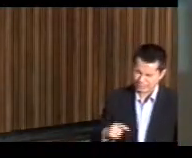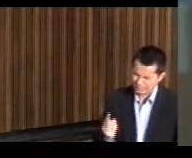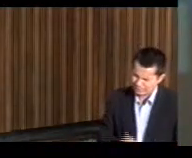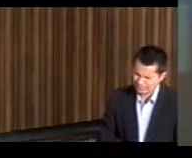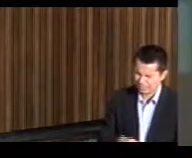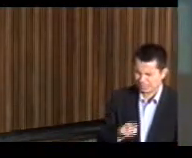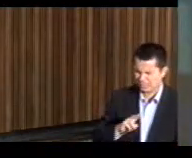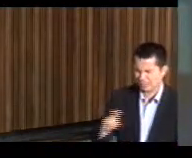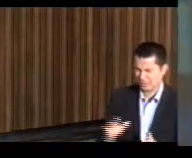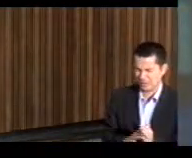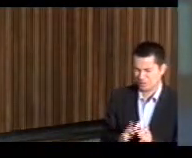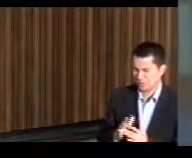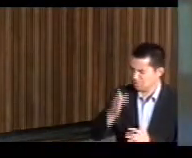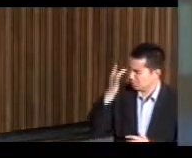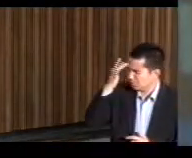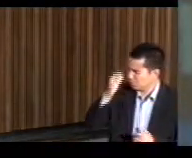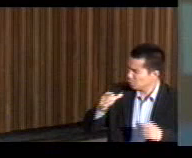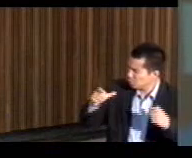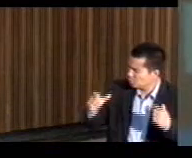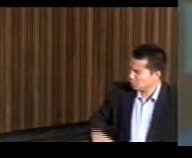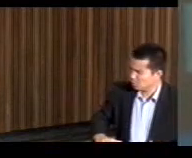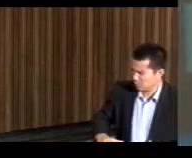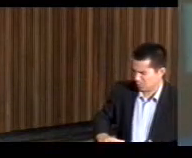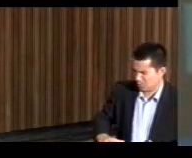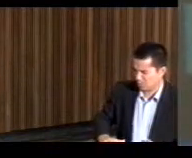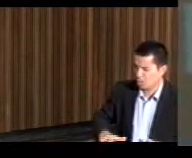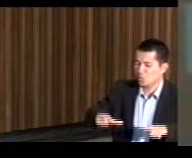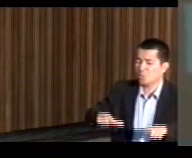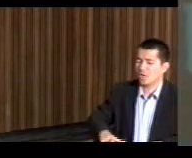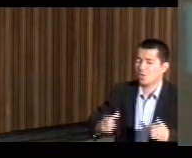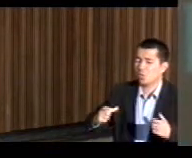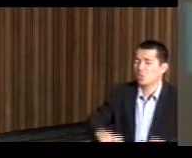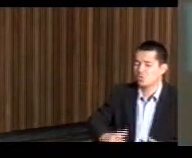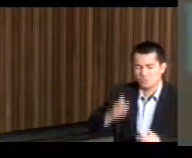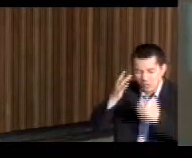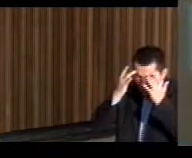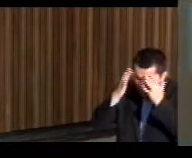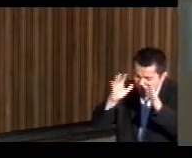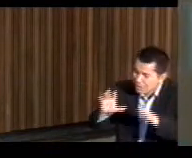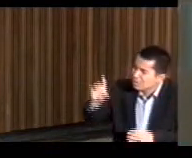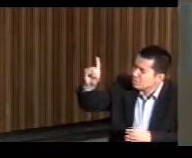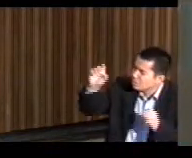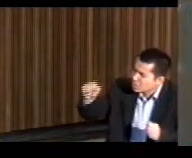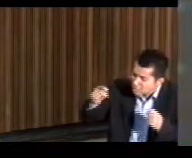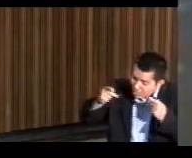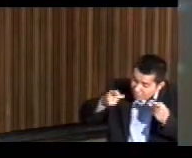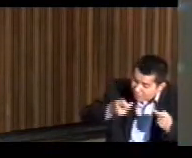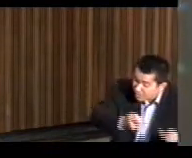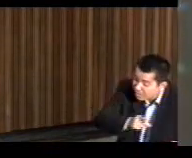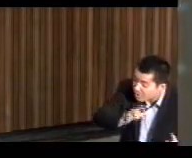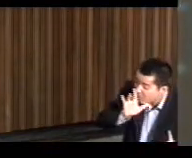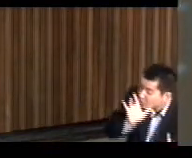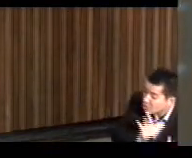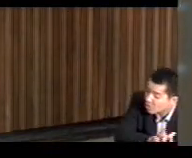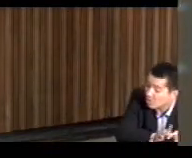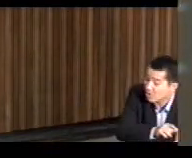sei onde eles estão, mas visita-os com Teu poder. Ó Pai, Tu és o